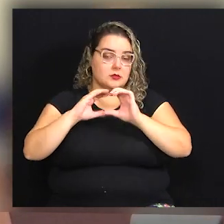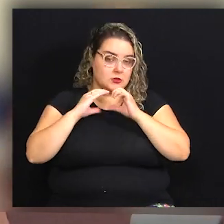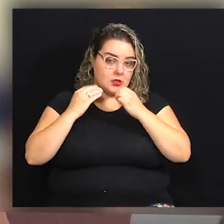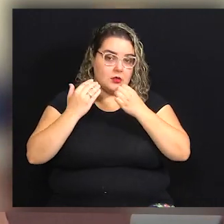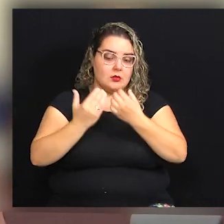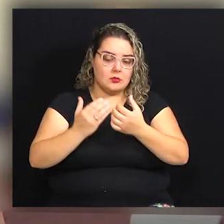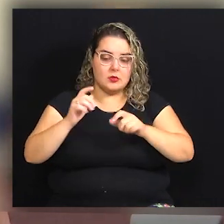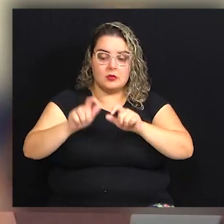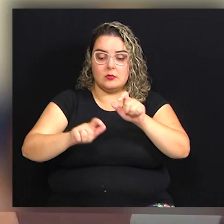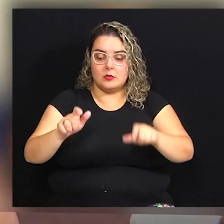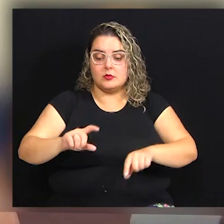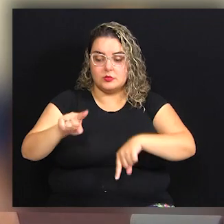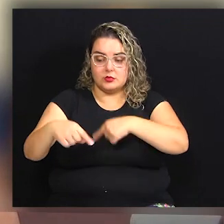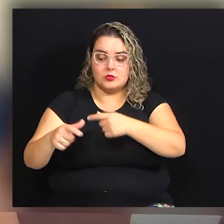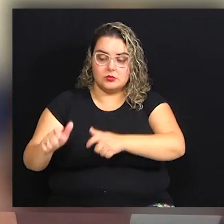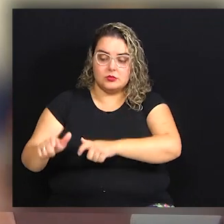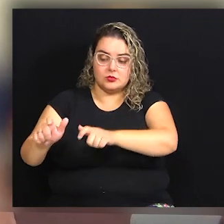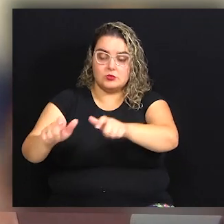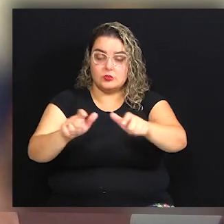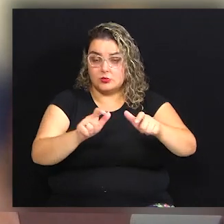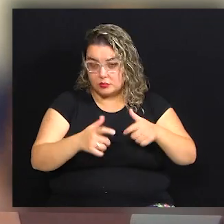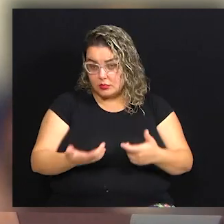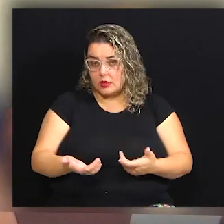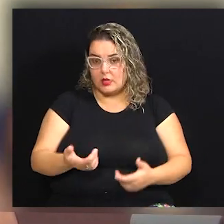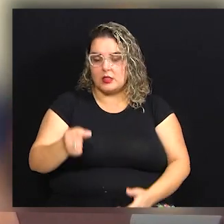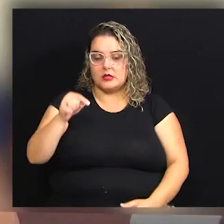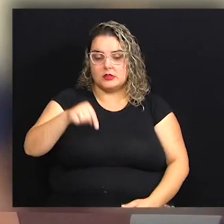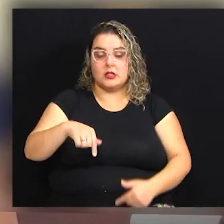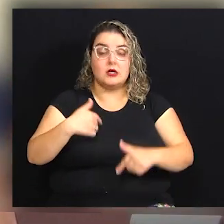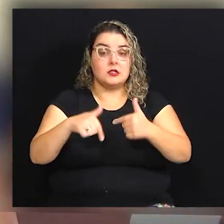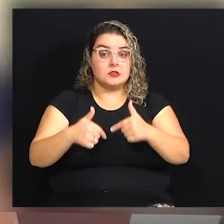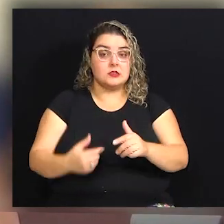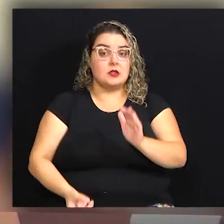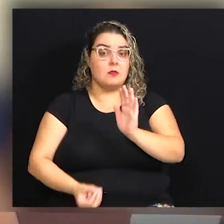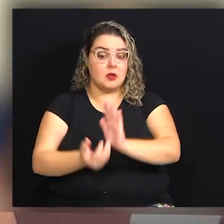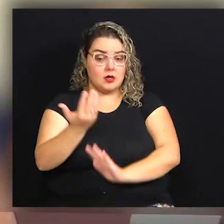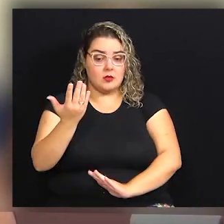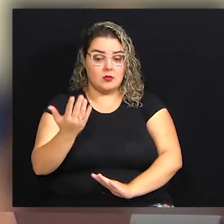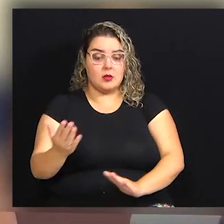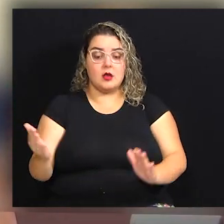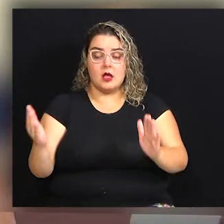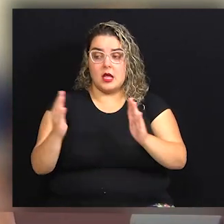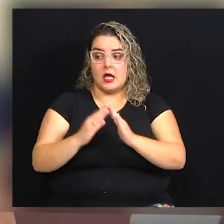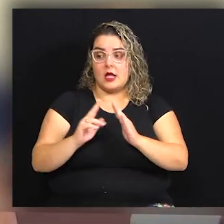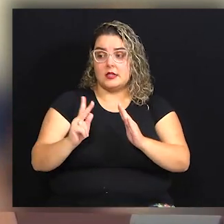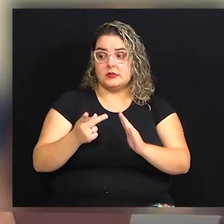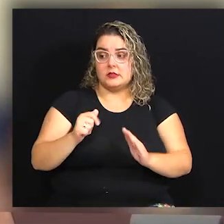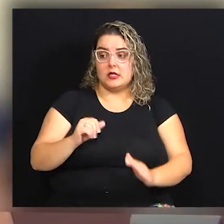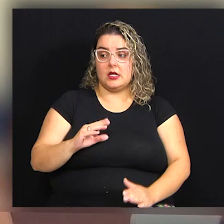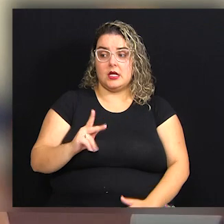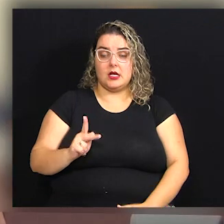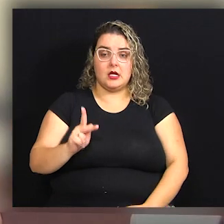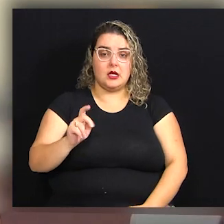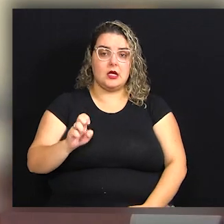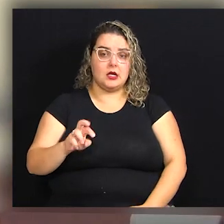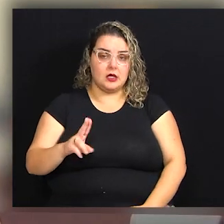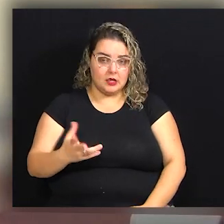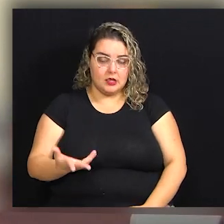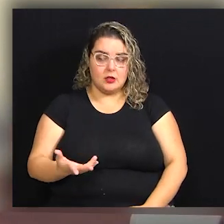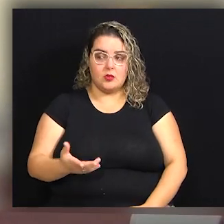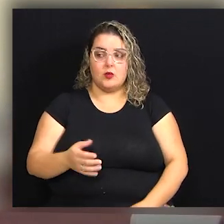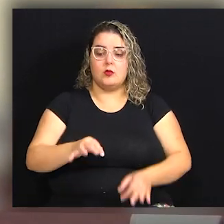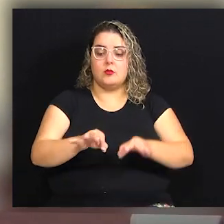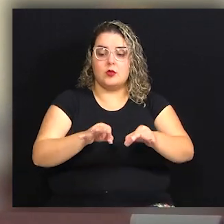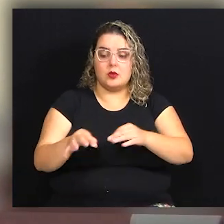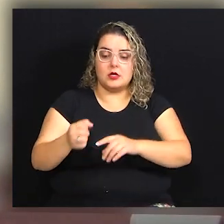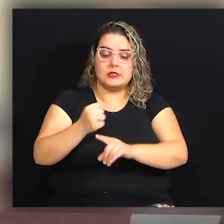comunidade, pessoas de outras regiões, e a partir desse trabalho surgiu a Casa Hacker como organização da sociedade civil,